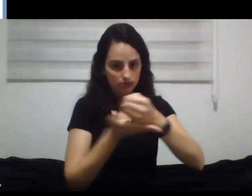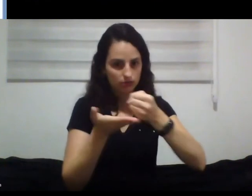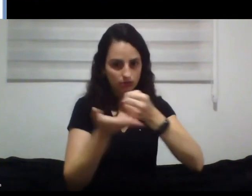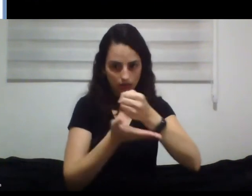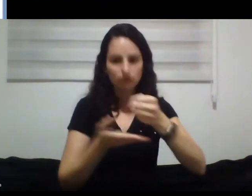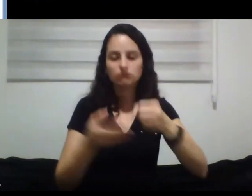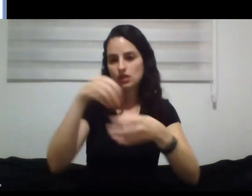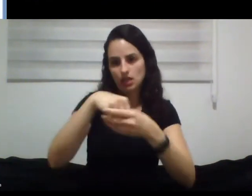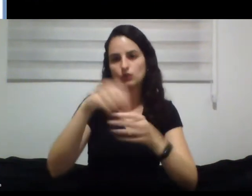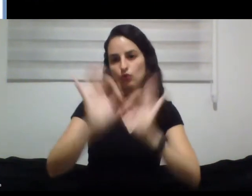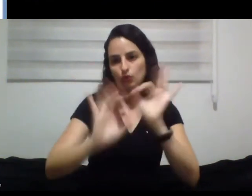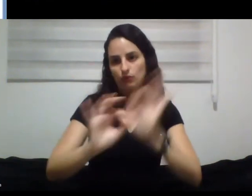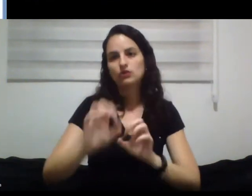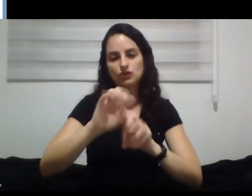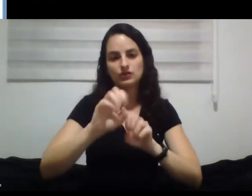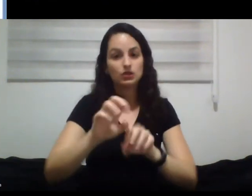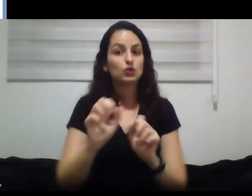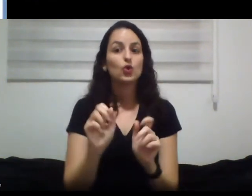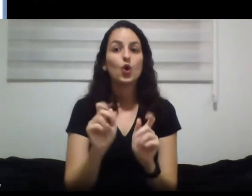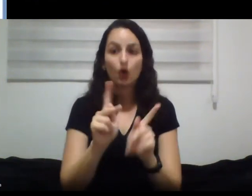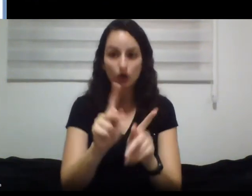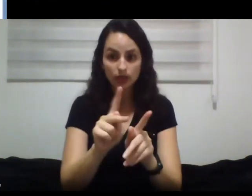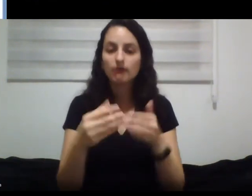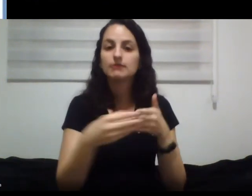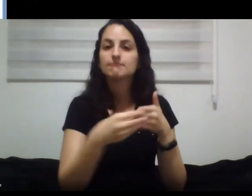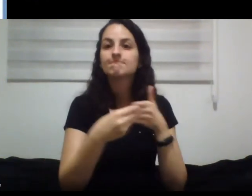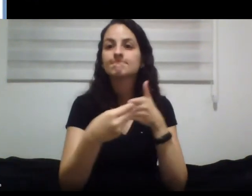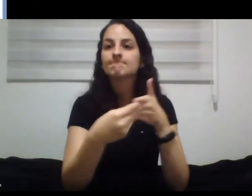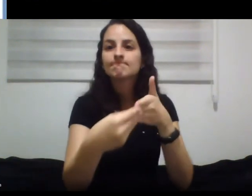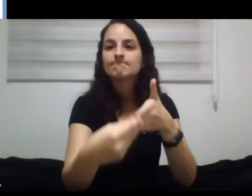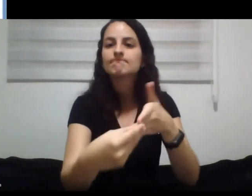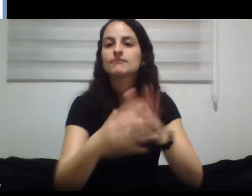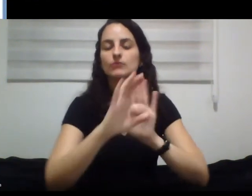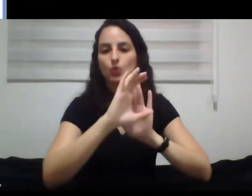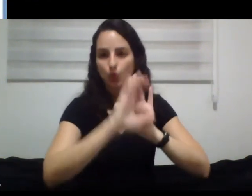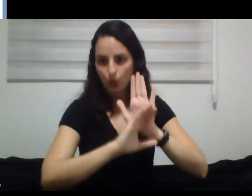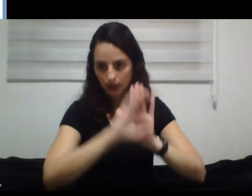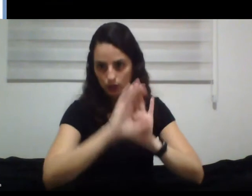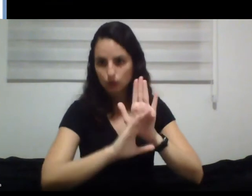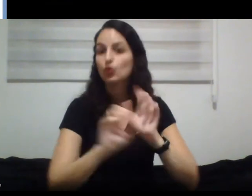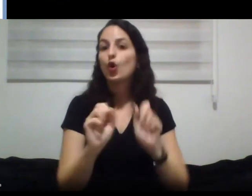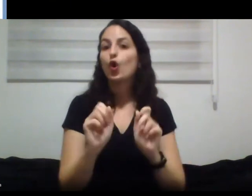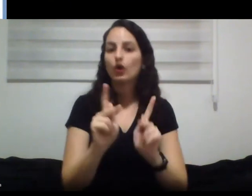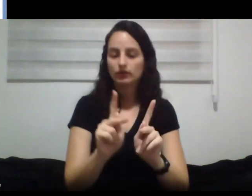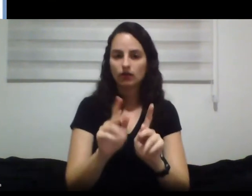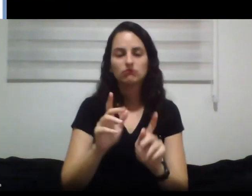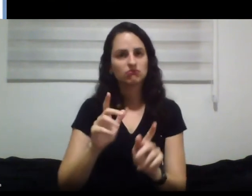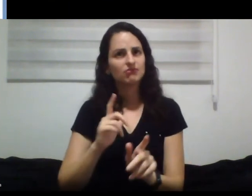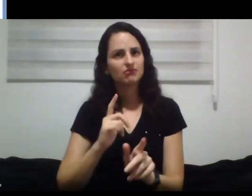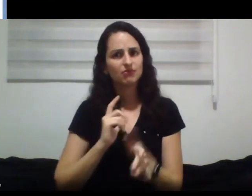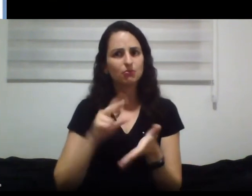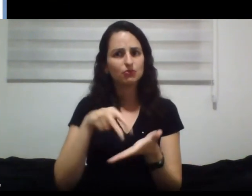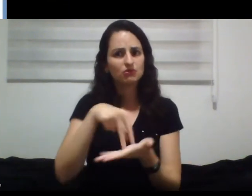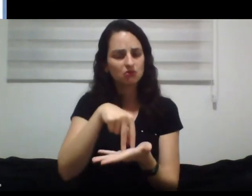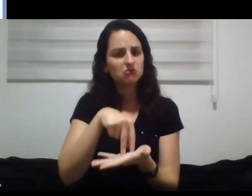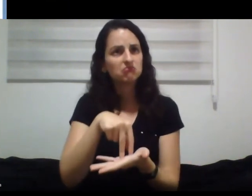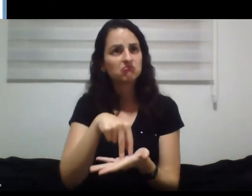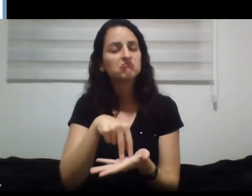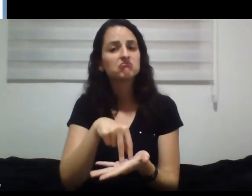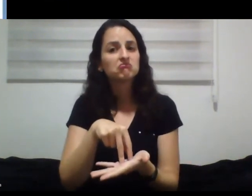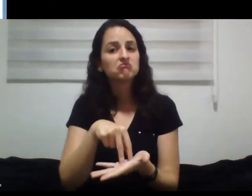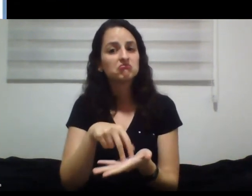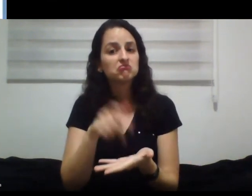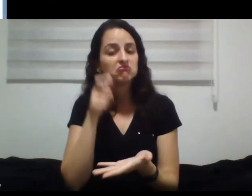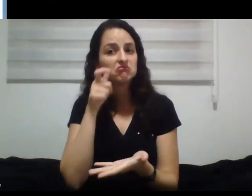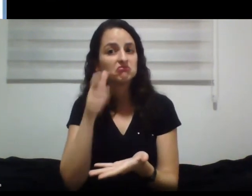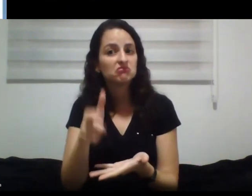cada curso indicar e verificar aquilo que é mais próximo da sua realidade ou da sua